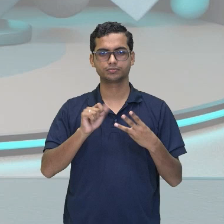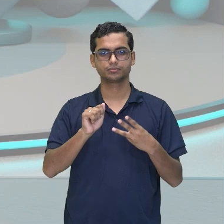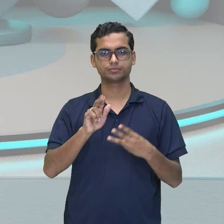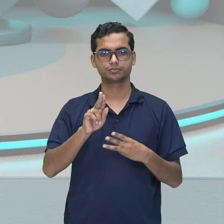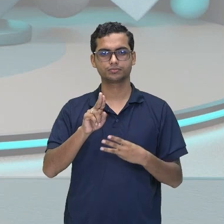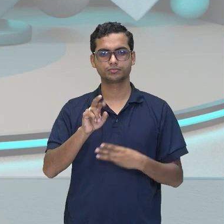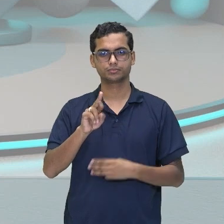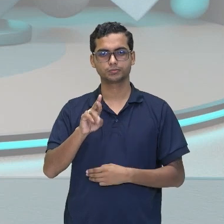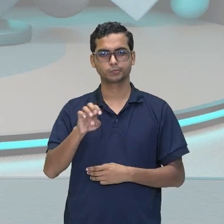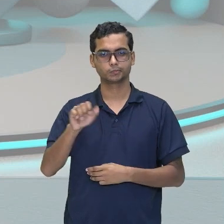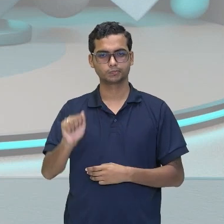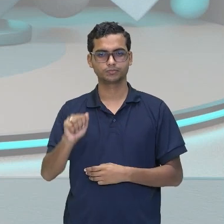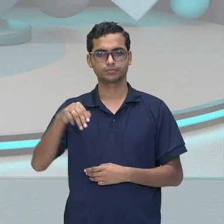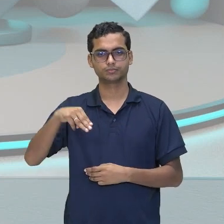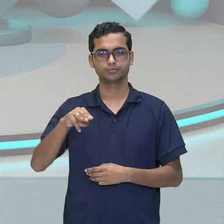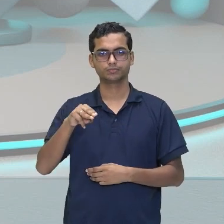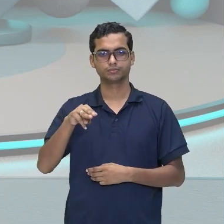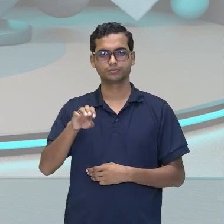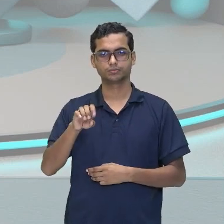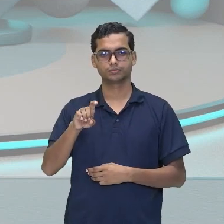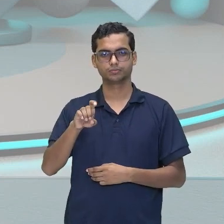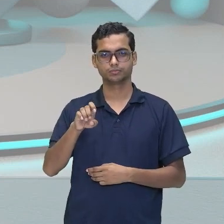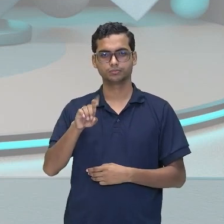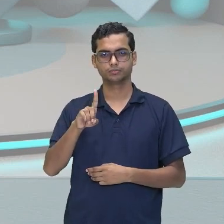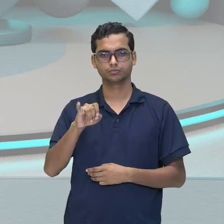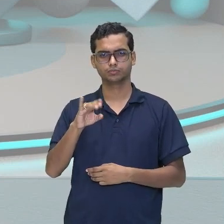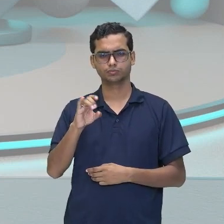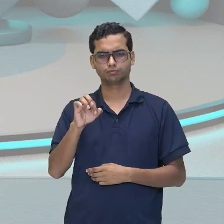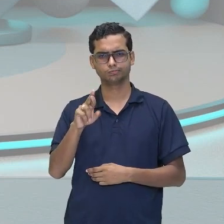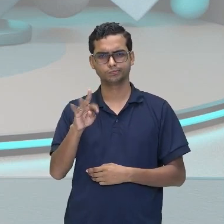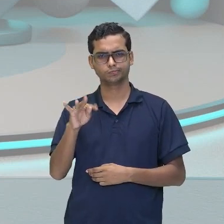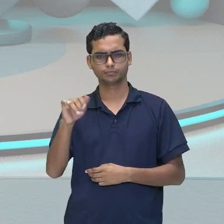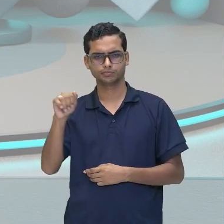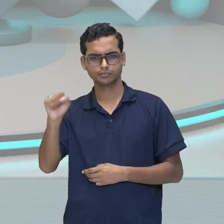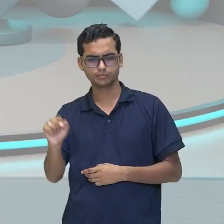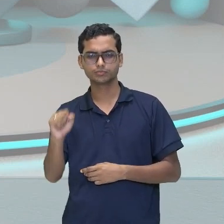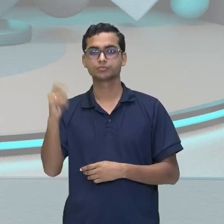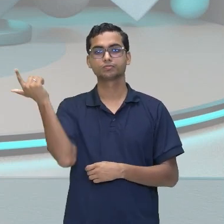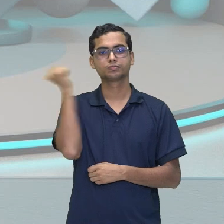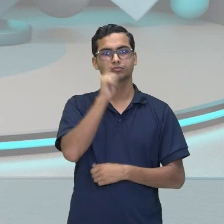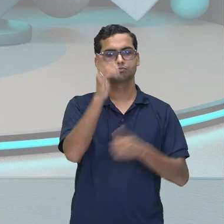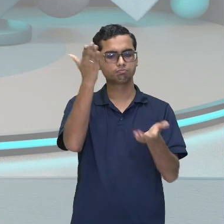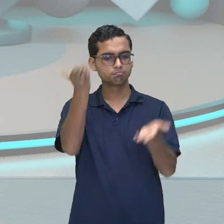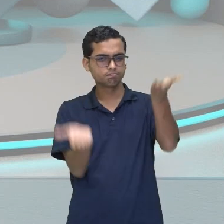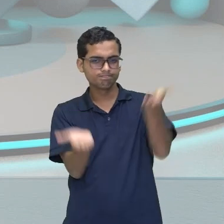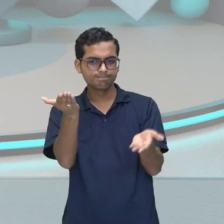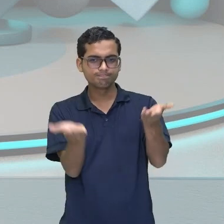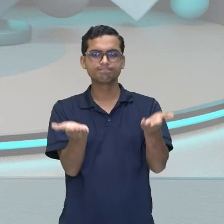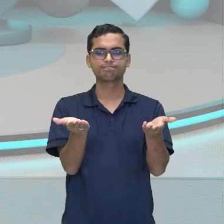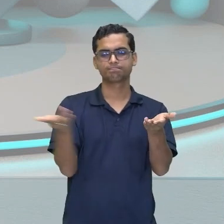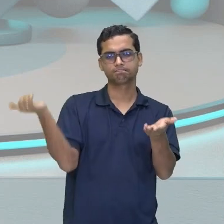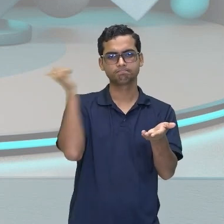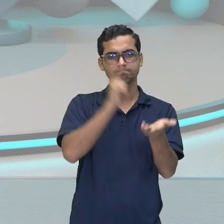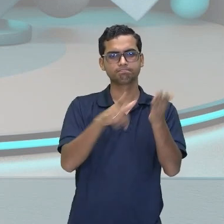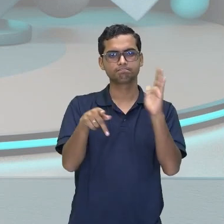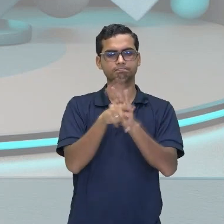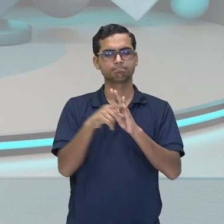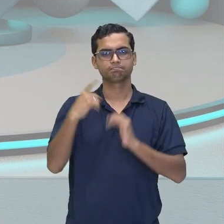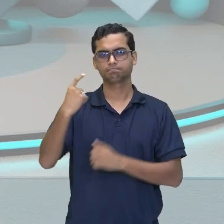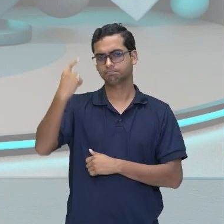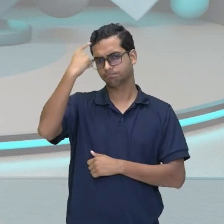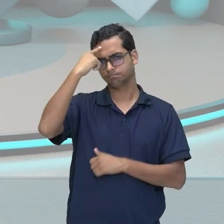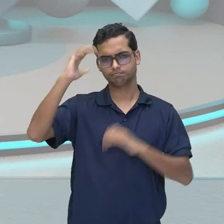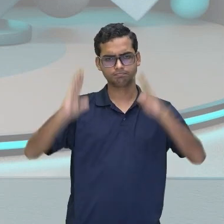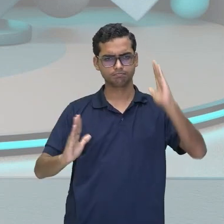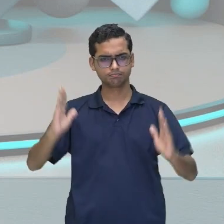o equilíbrio, buscando o equilíbrio entre a natureza e o homem. Então, o homem desse período, o pensador desse